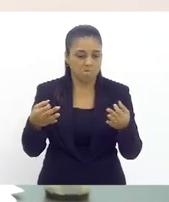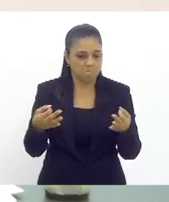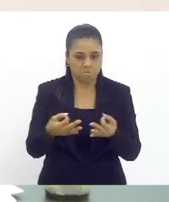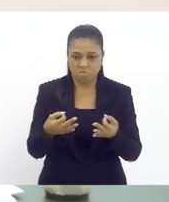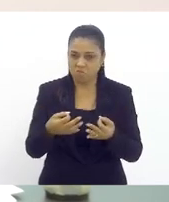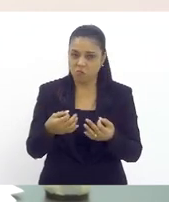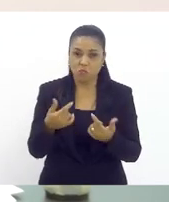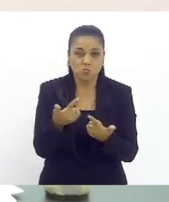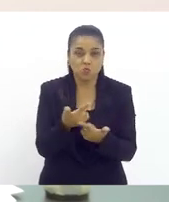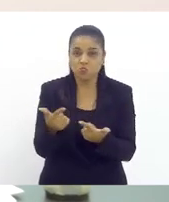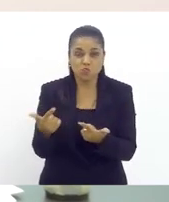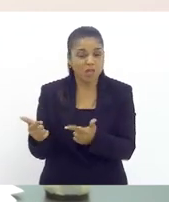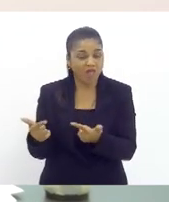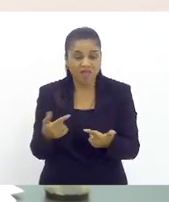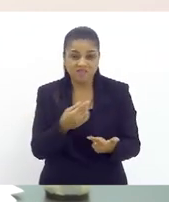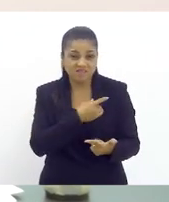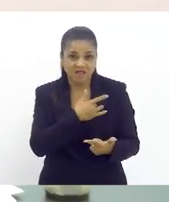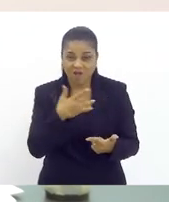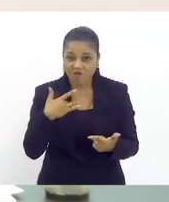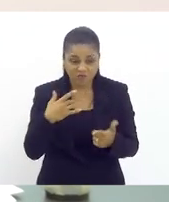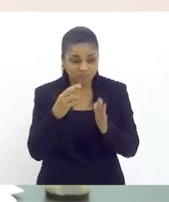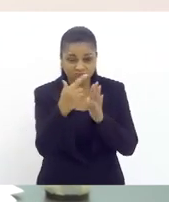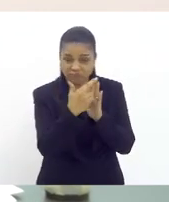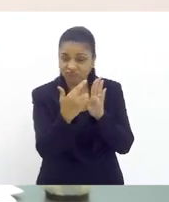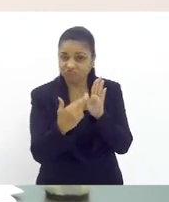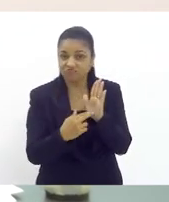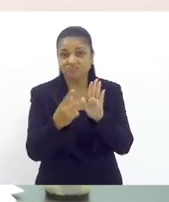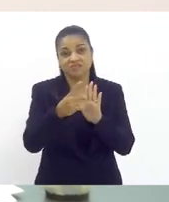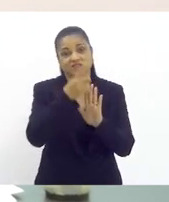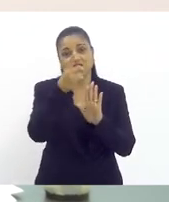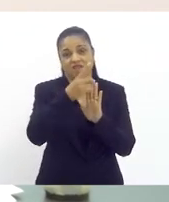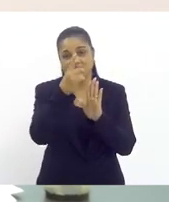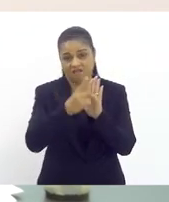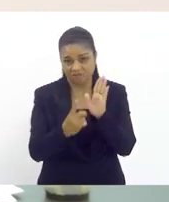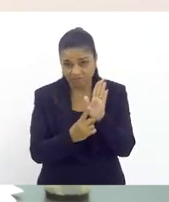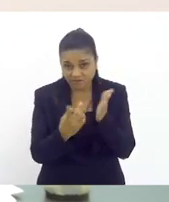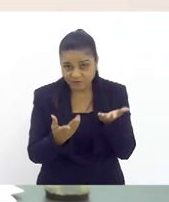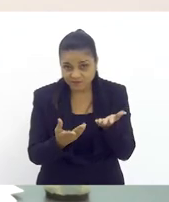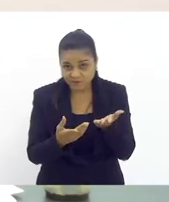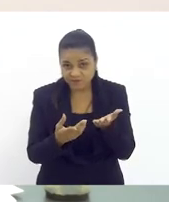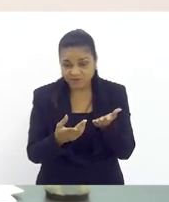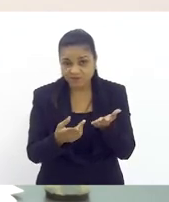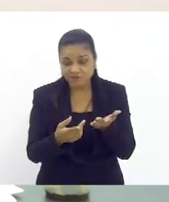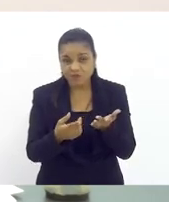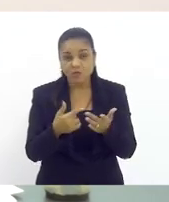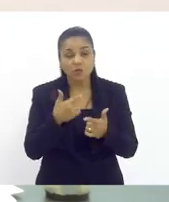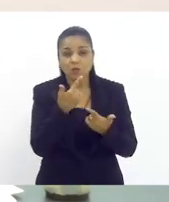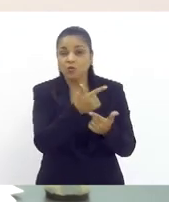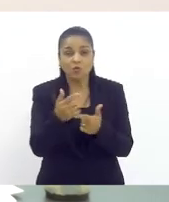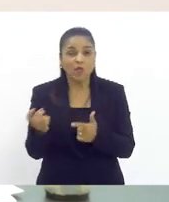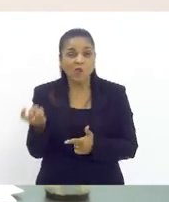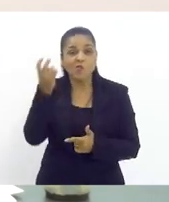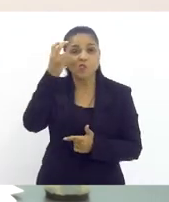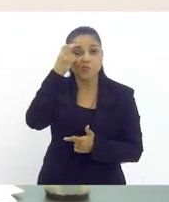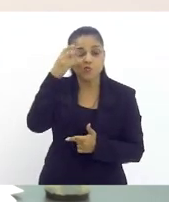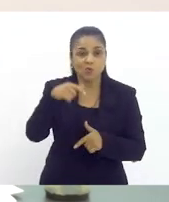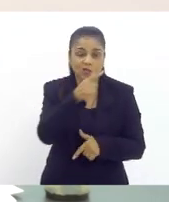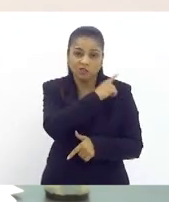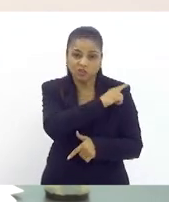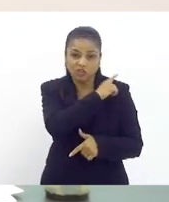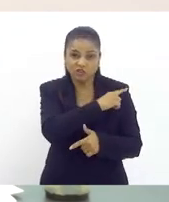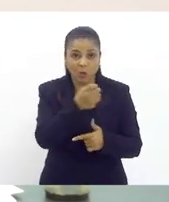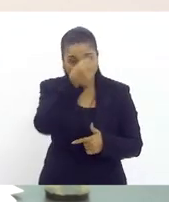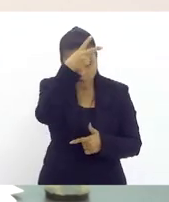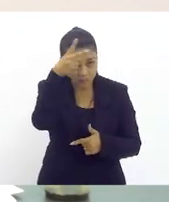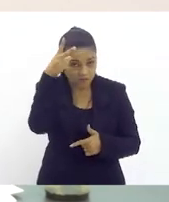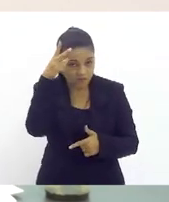previsto no decreto de criação da unidade então não existe uma cultura na gestão de municipais